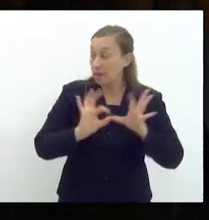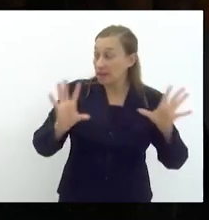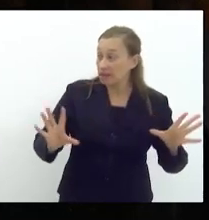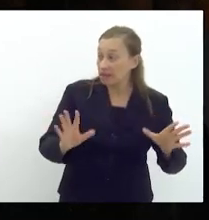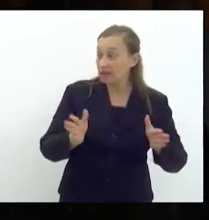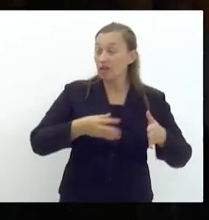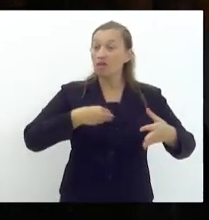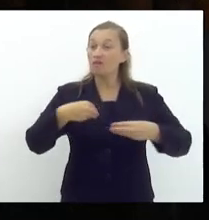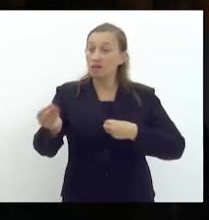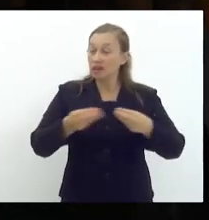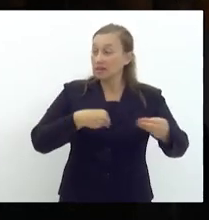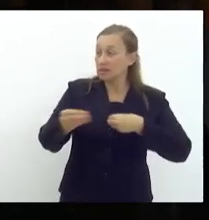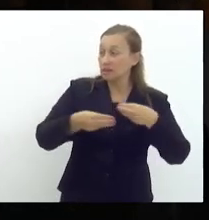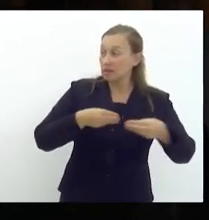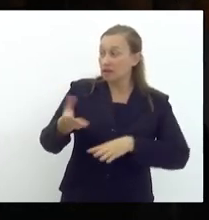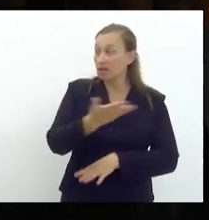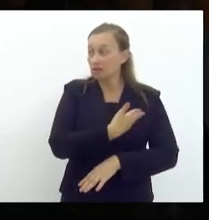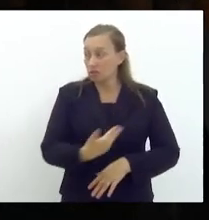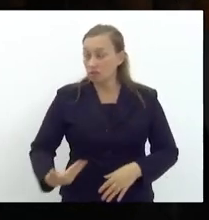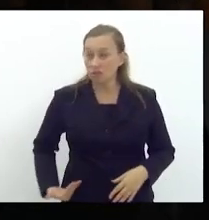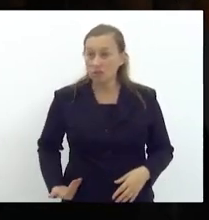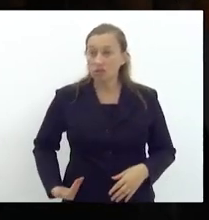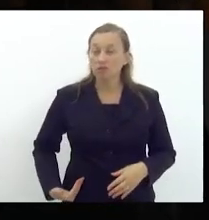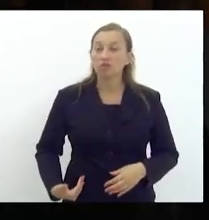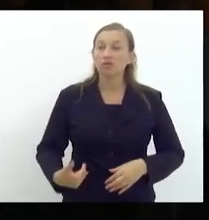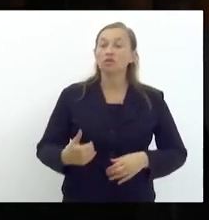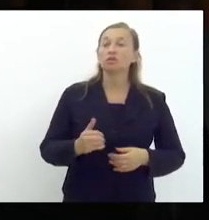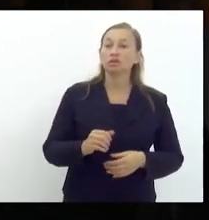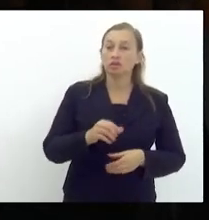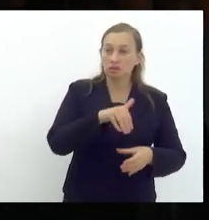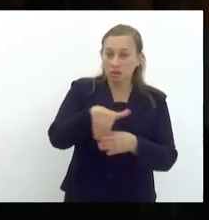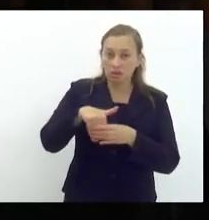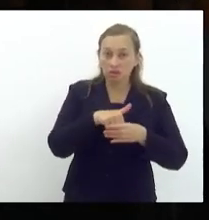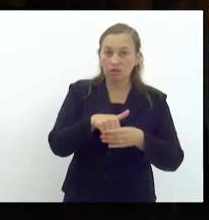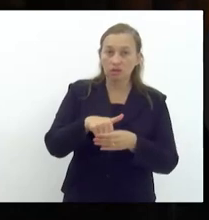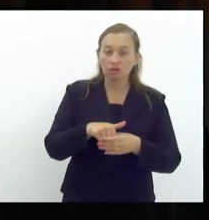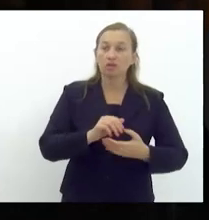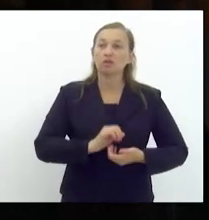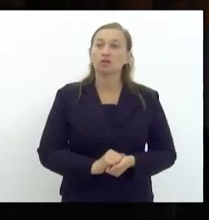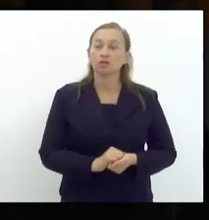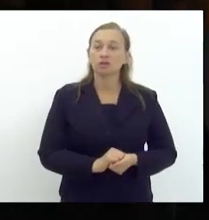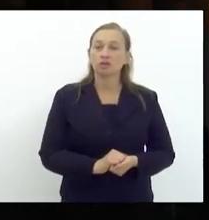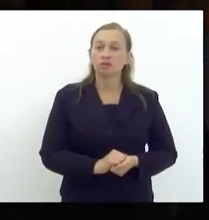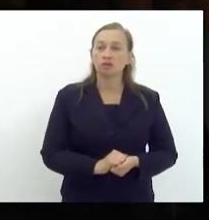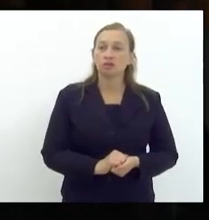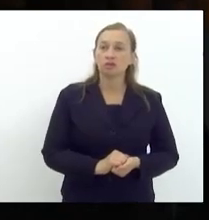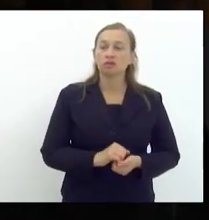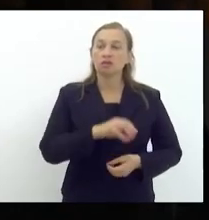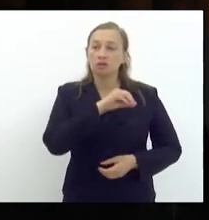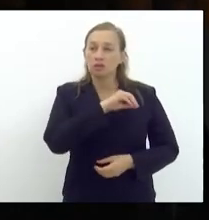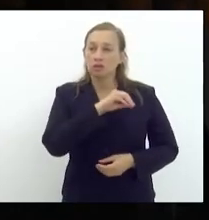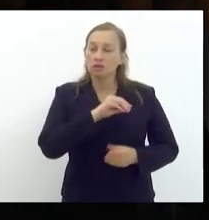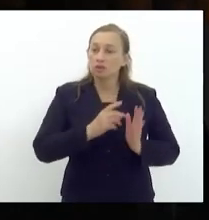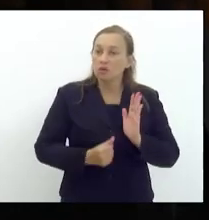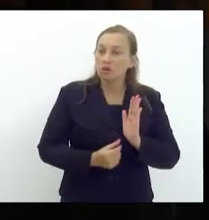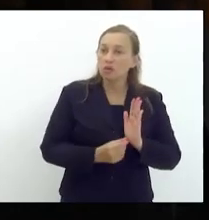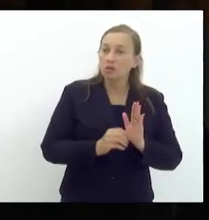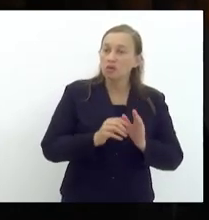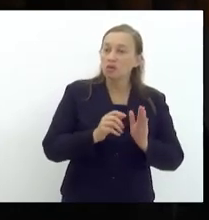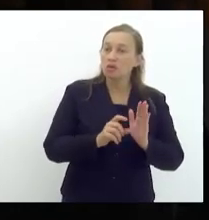flexibilidade do governador vencedor das eleições em poder gerir o seu orçamento então